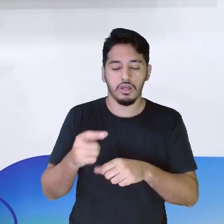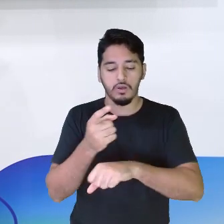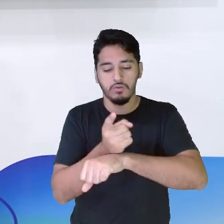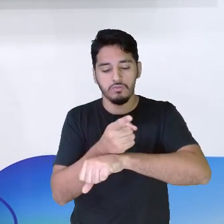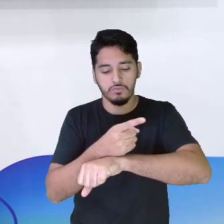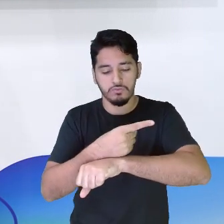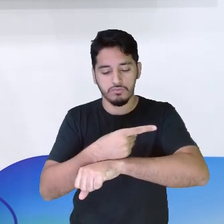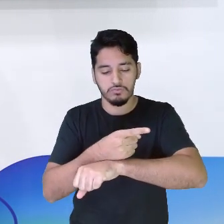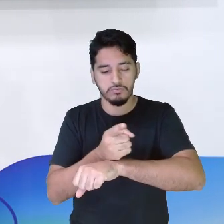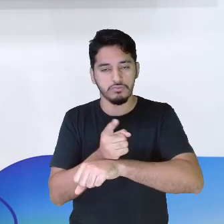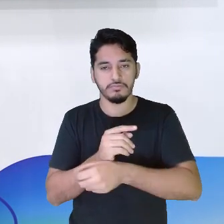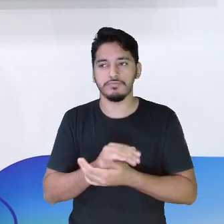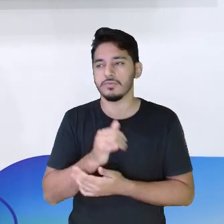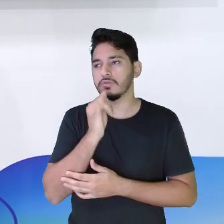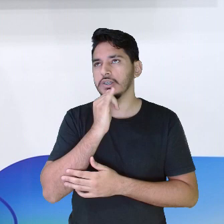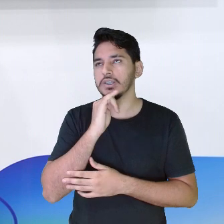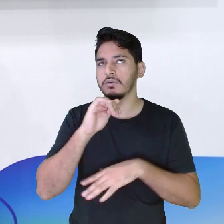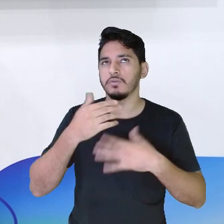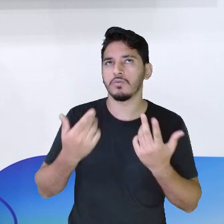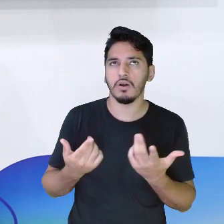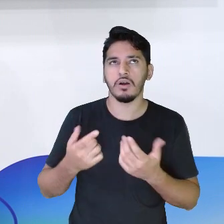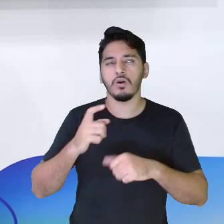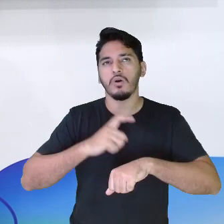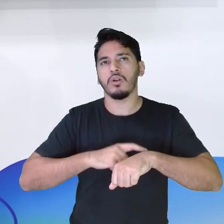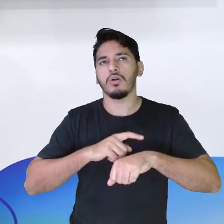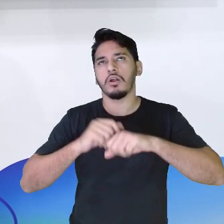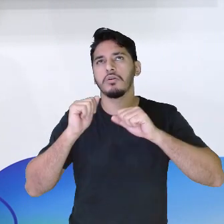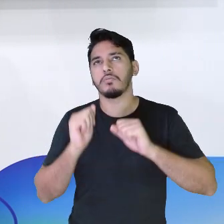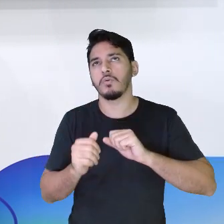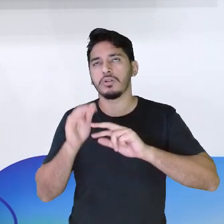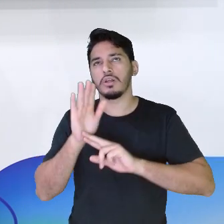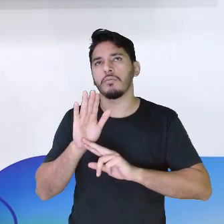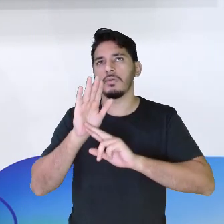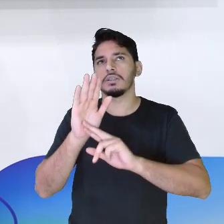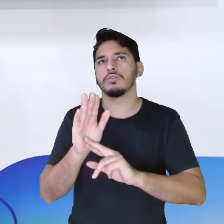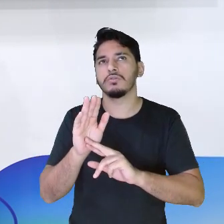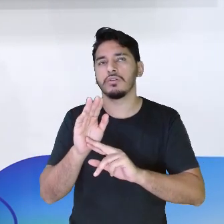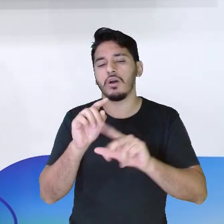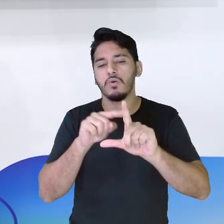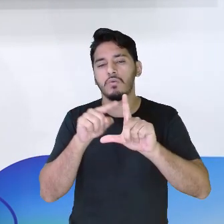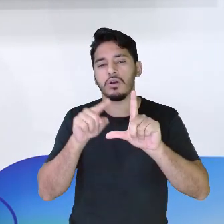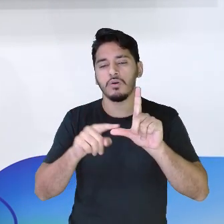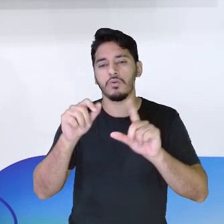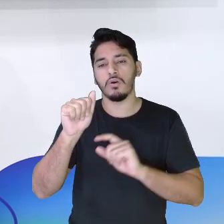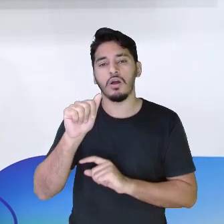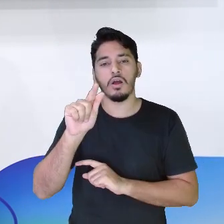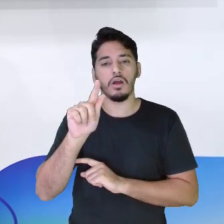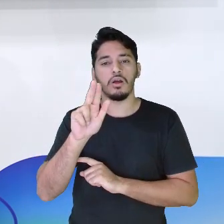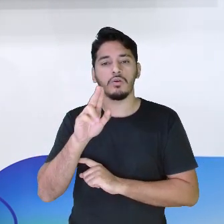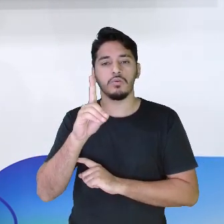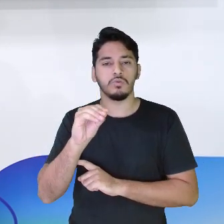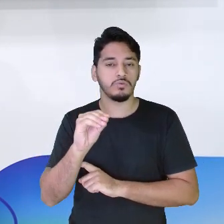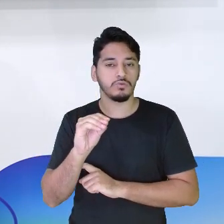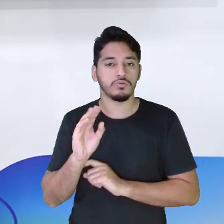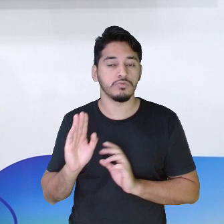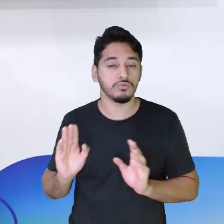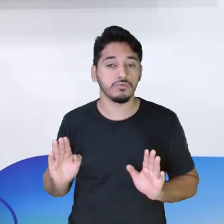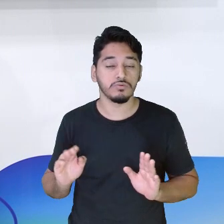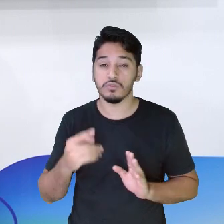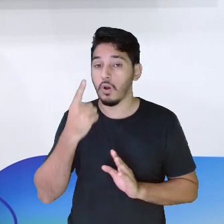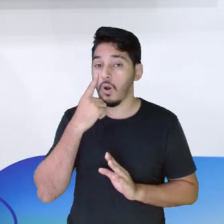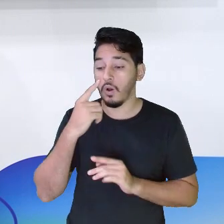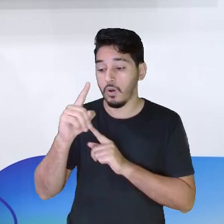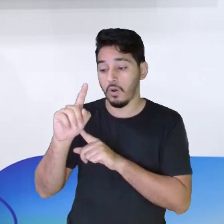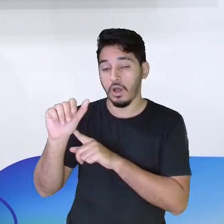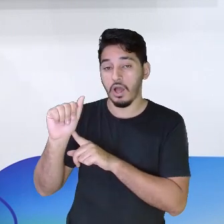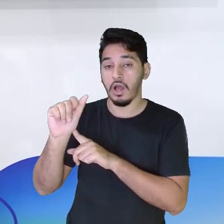Por exemplo, que horário pode representar um ângulo agudo? Só adiantando, um ângulo